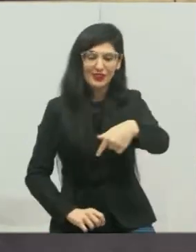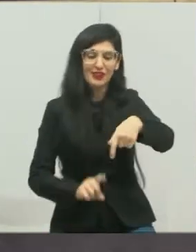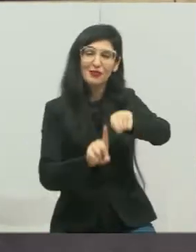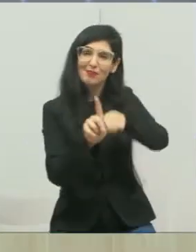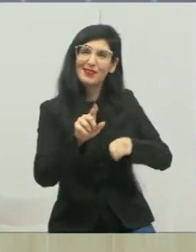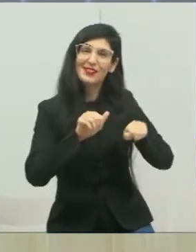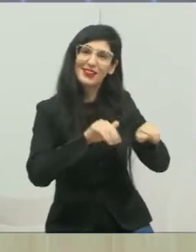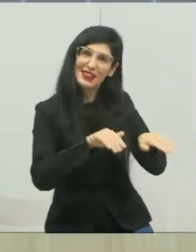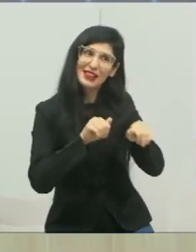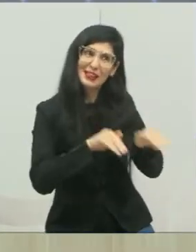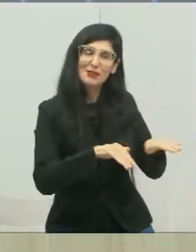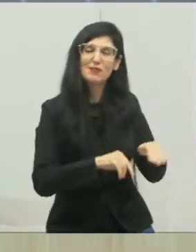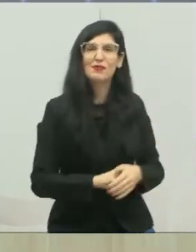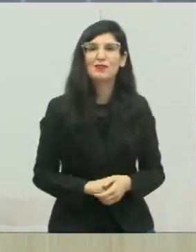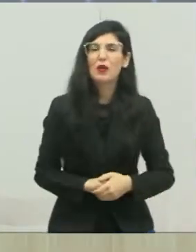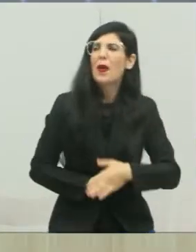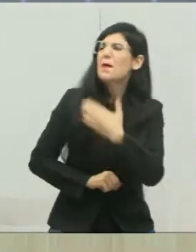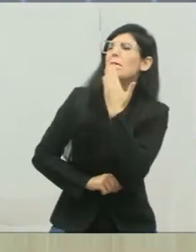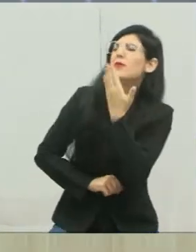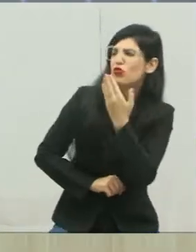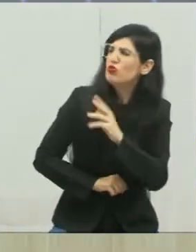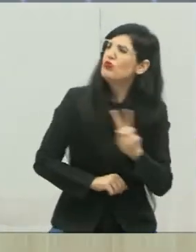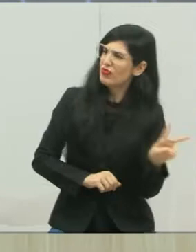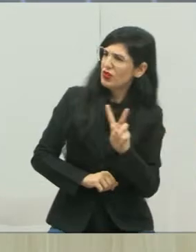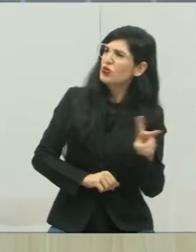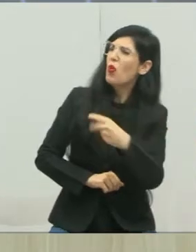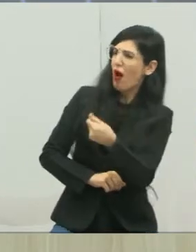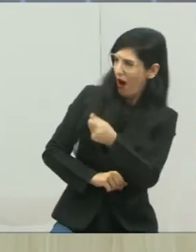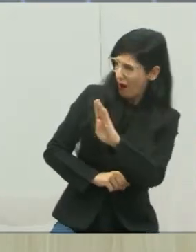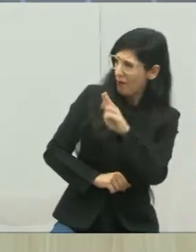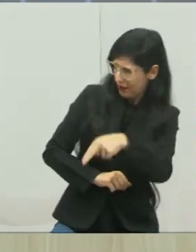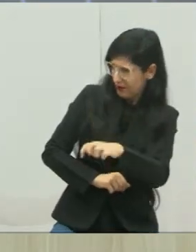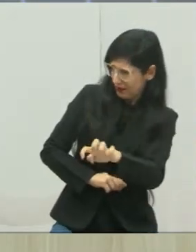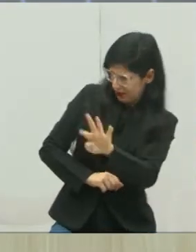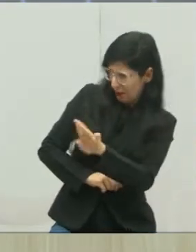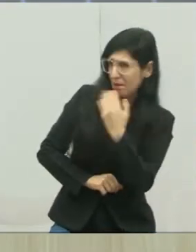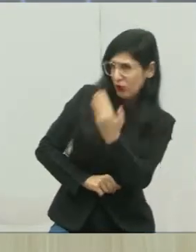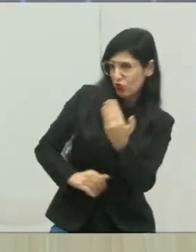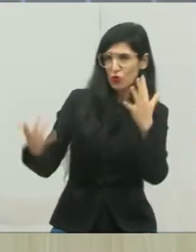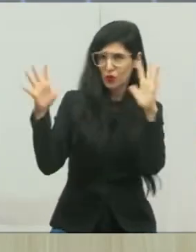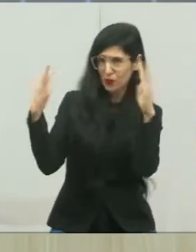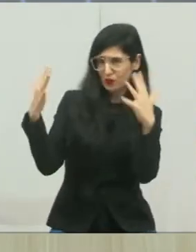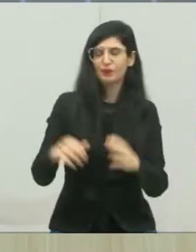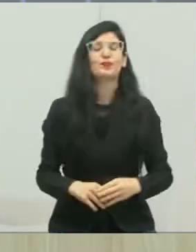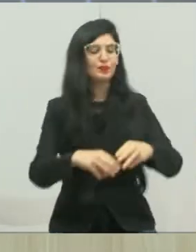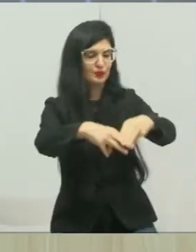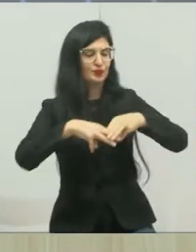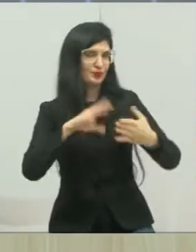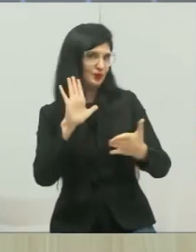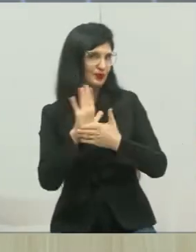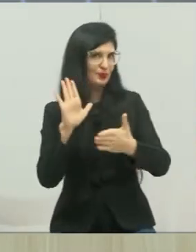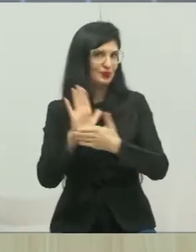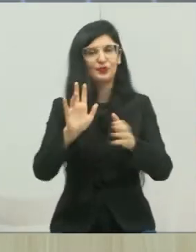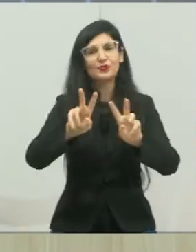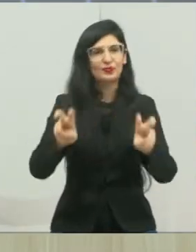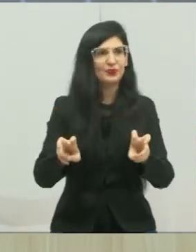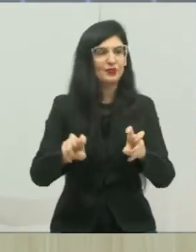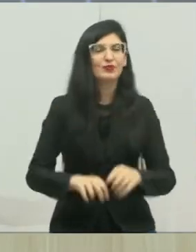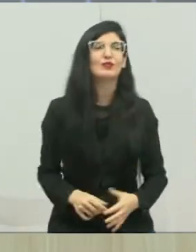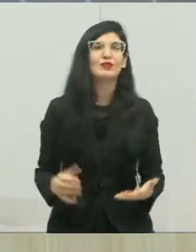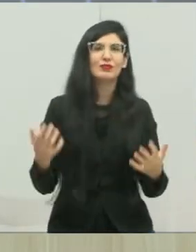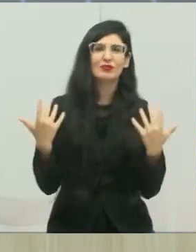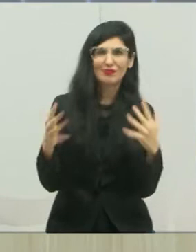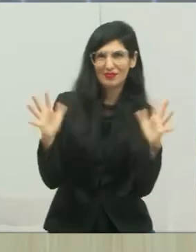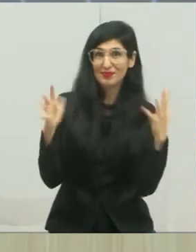setembro. Autoria: vereador Abner de Madureira. Moção de congratulações e